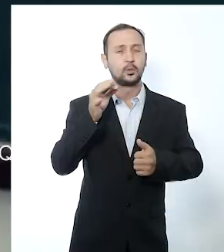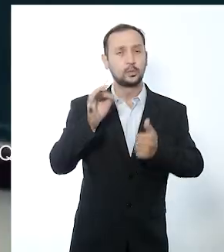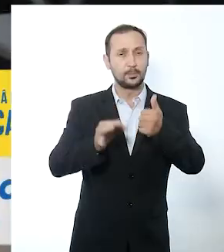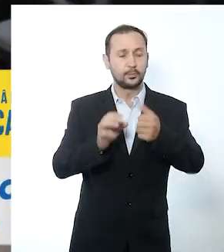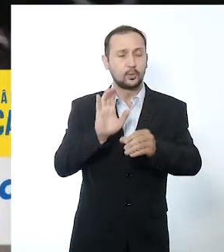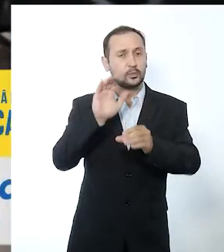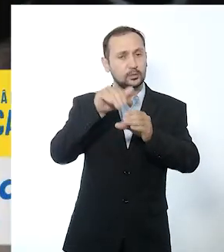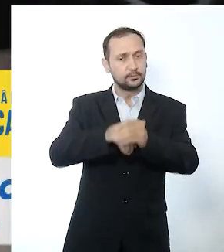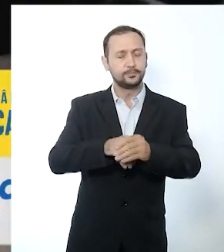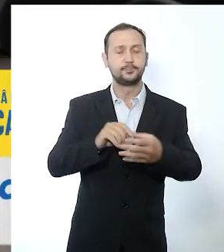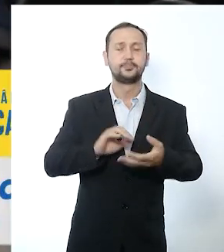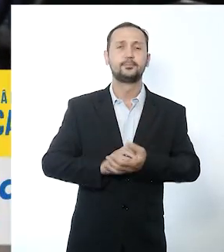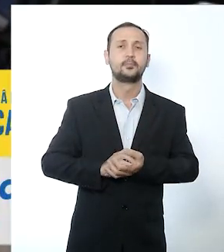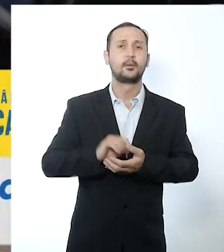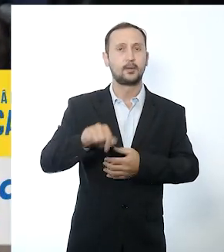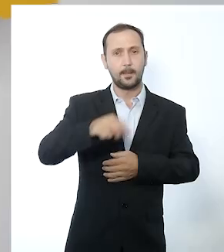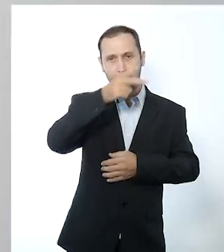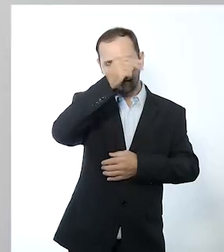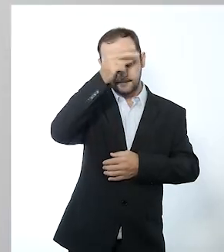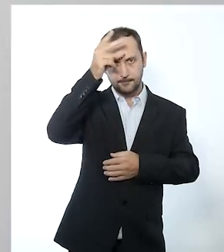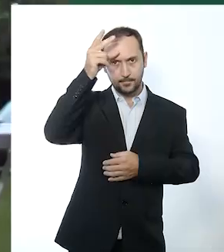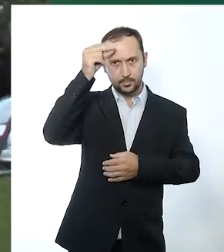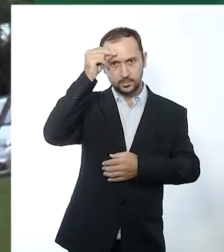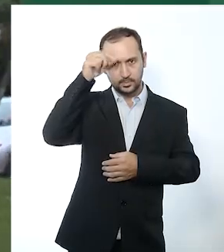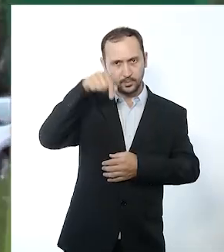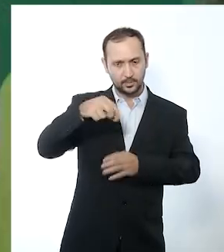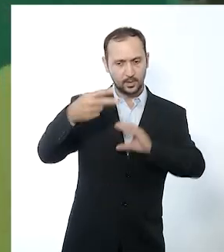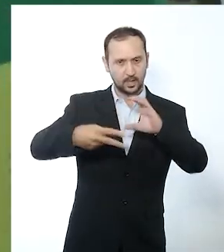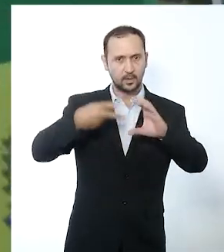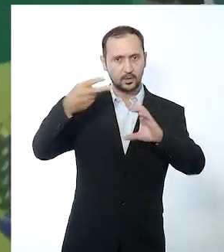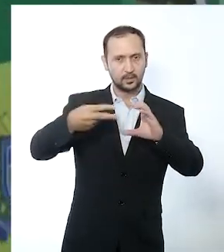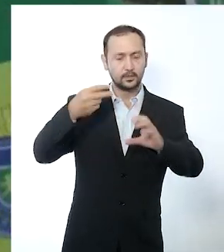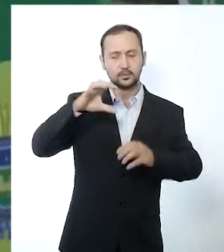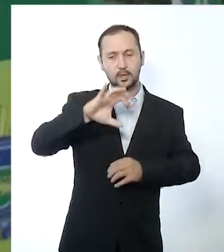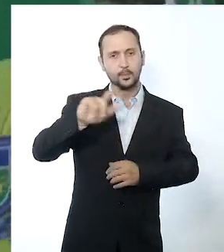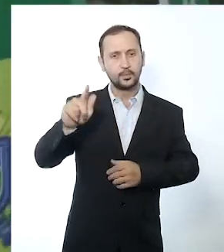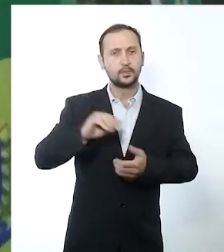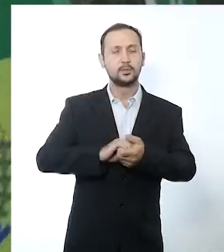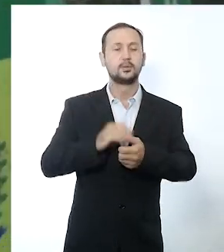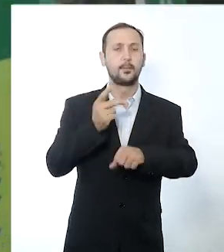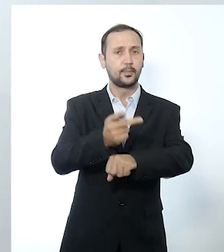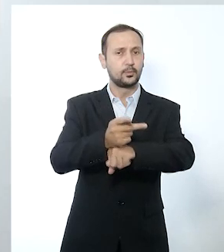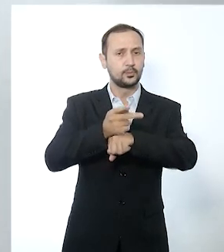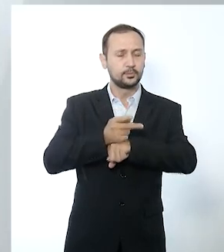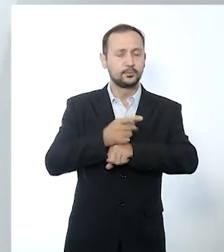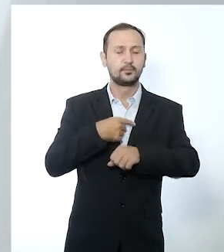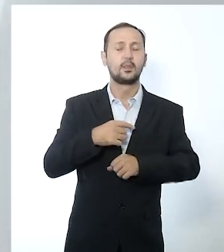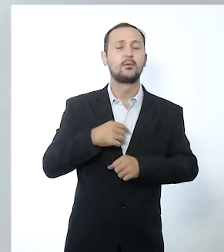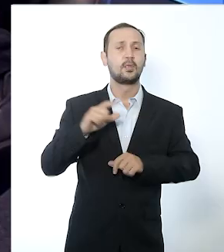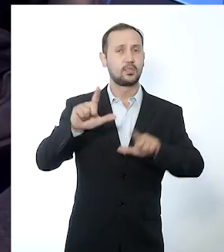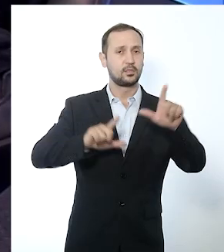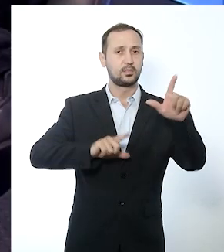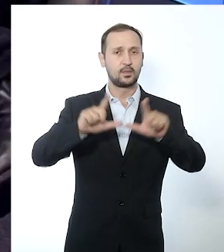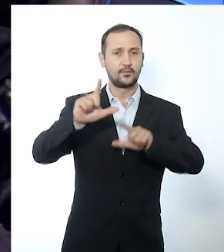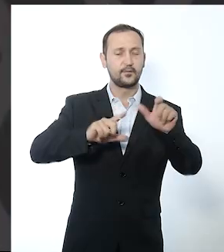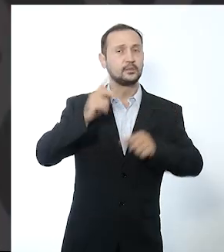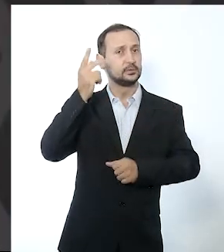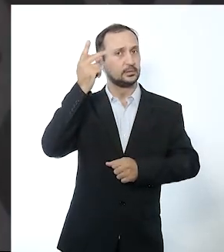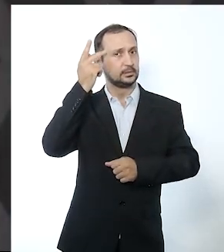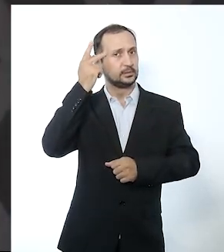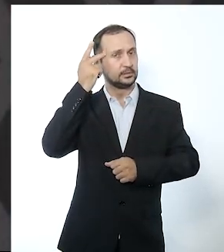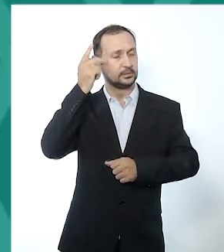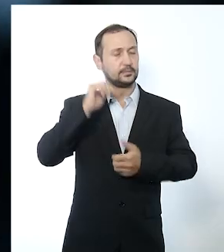Eleitoral. Câmara Municipal de Campo Grande. Procuradoria-Geral do Estado. TV Câmara de São Paulo.